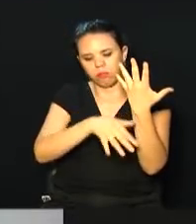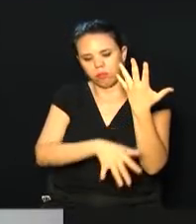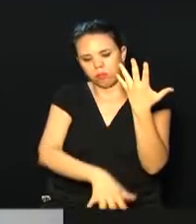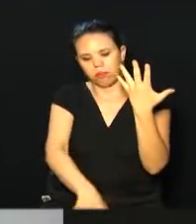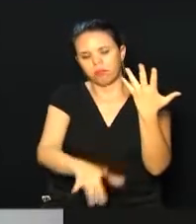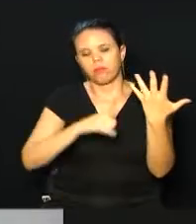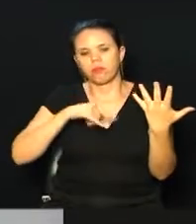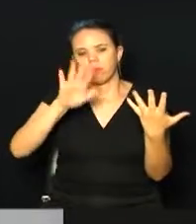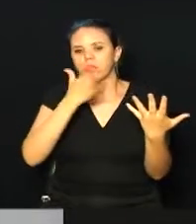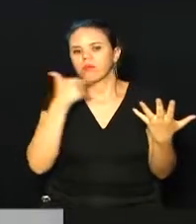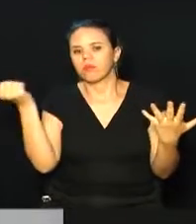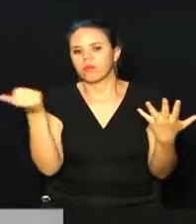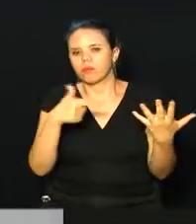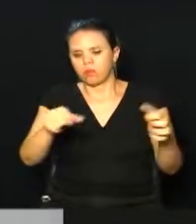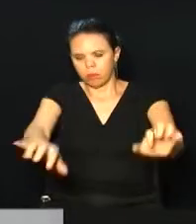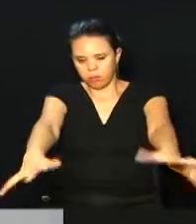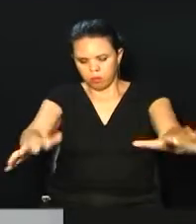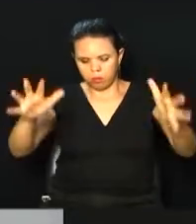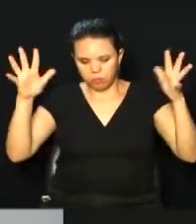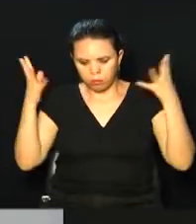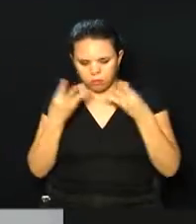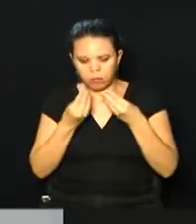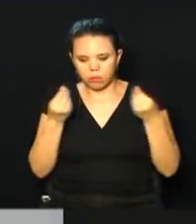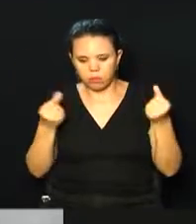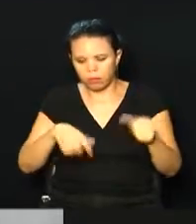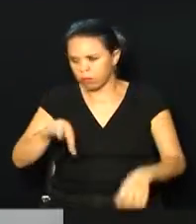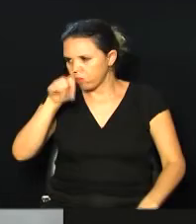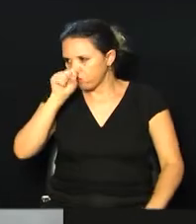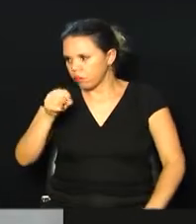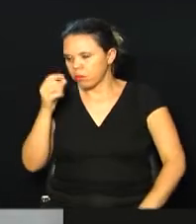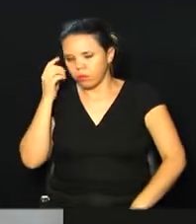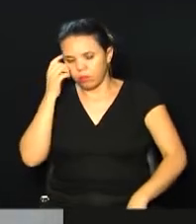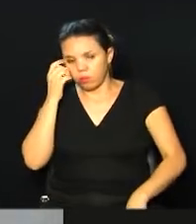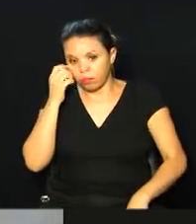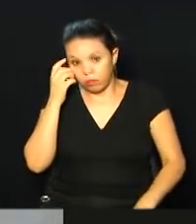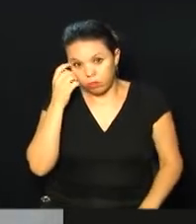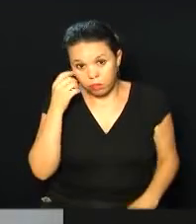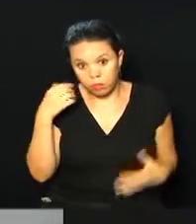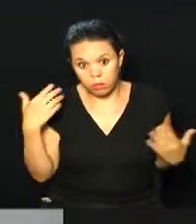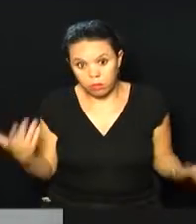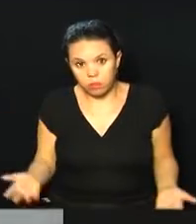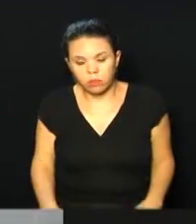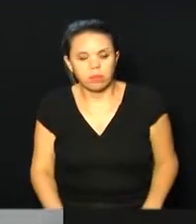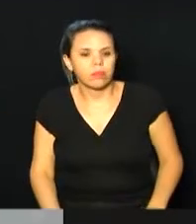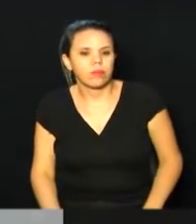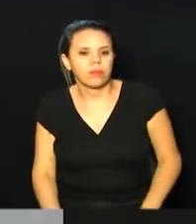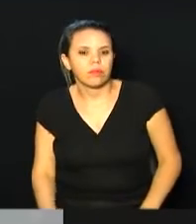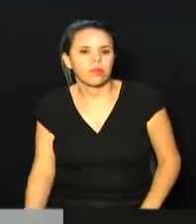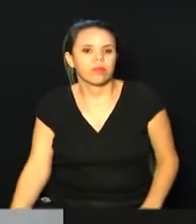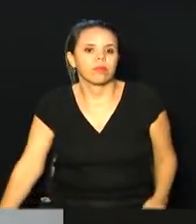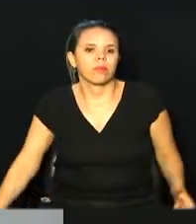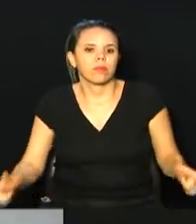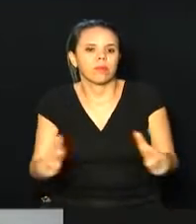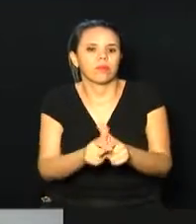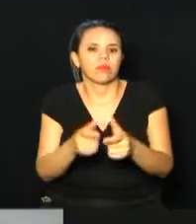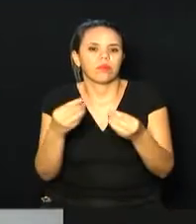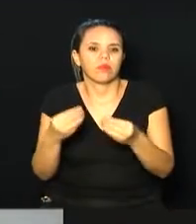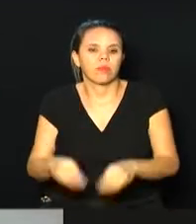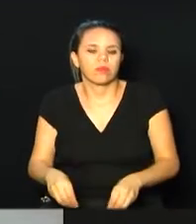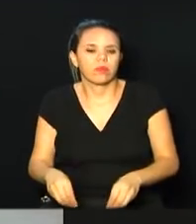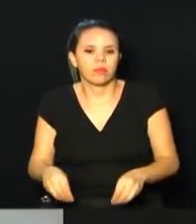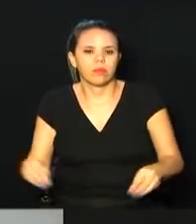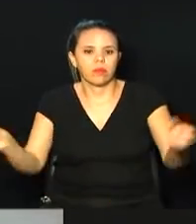tiver, melhor a qualidade do ar, né? E menor o impacto do